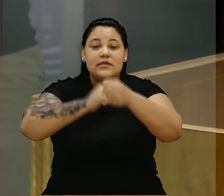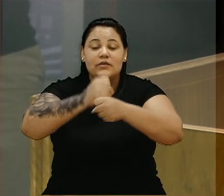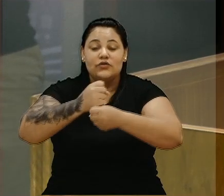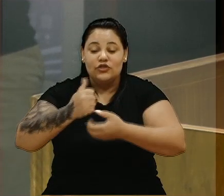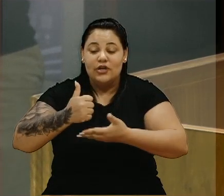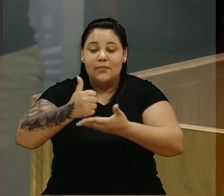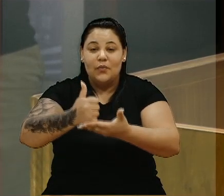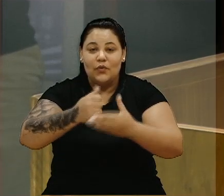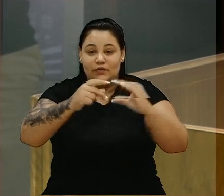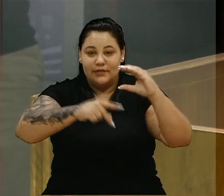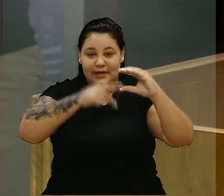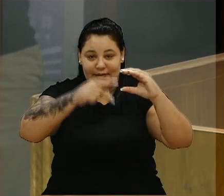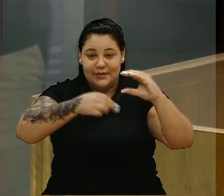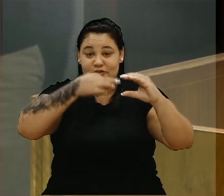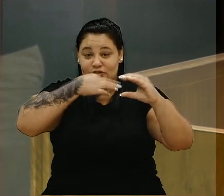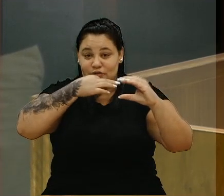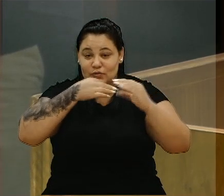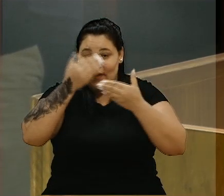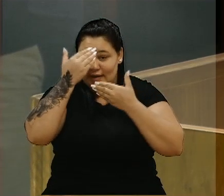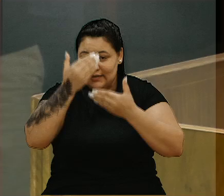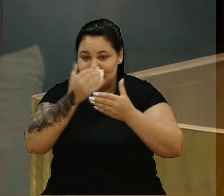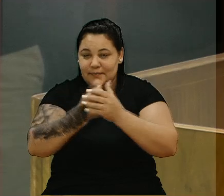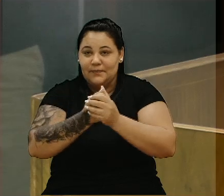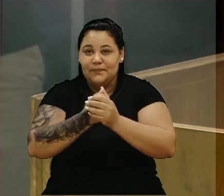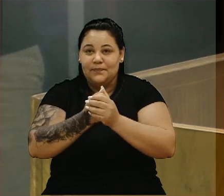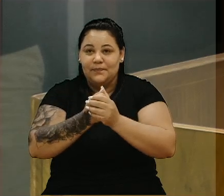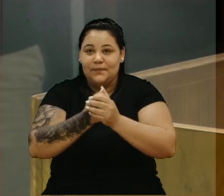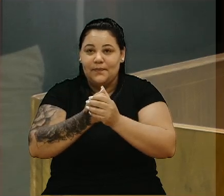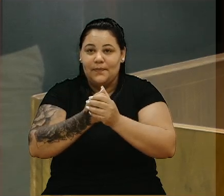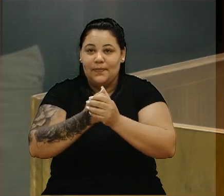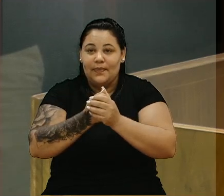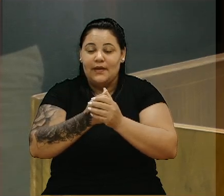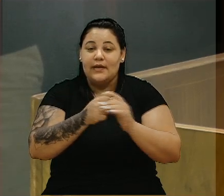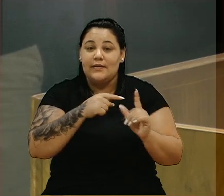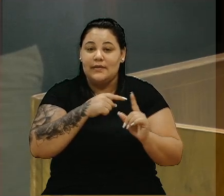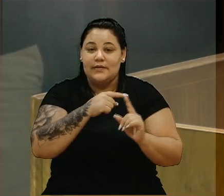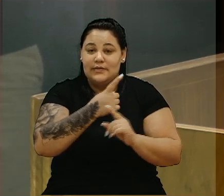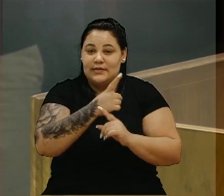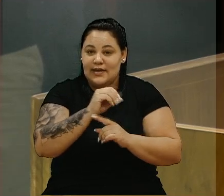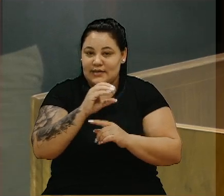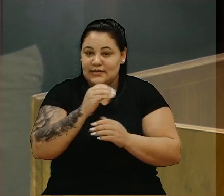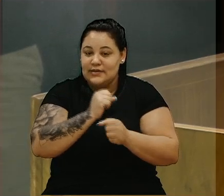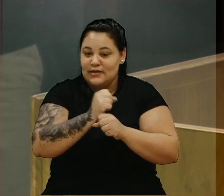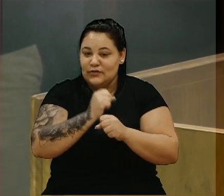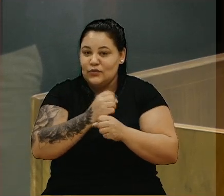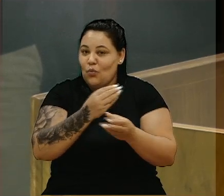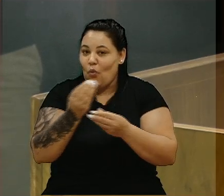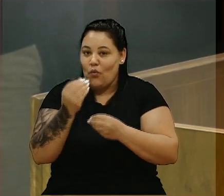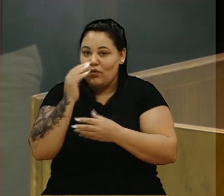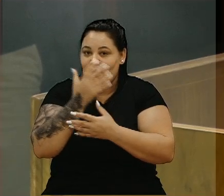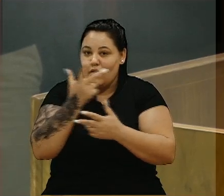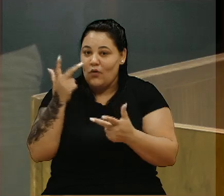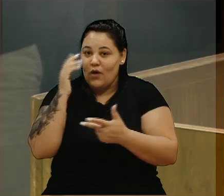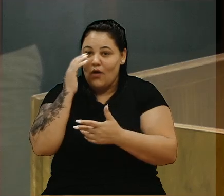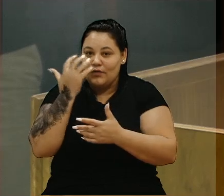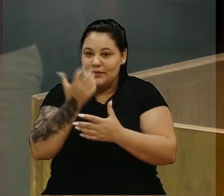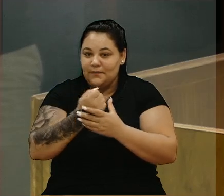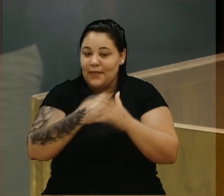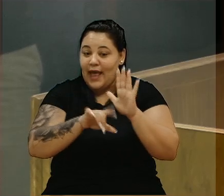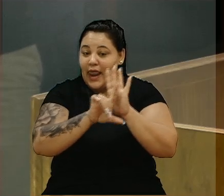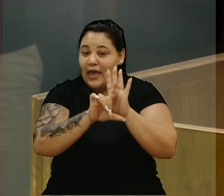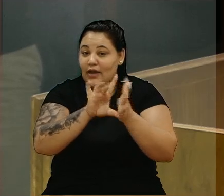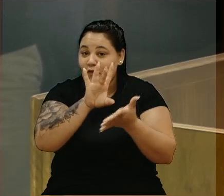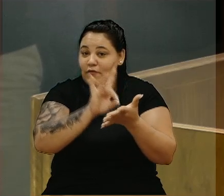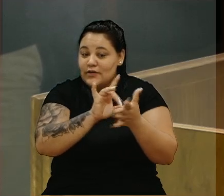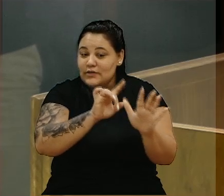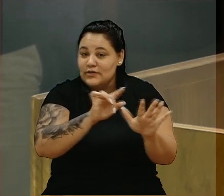Vereadores de Caxias do Sul. Mesas de 10 anos importantes foram aprovadas. A lei que institui a Semana Municipal